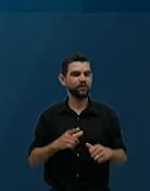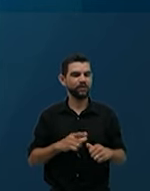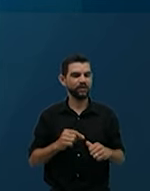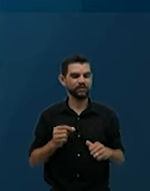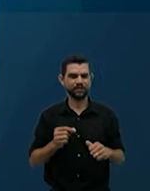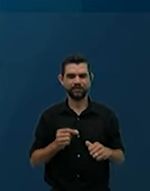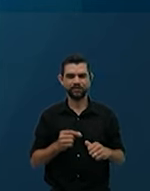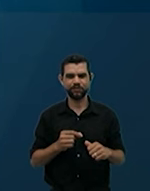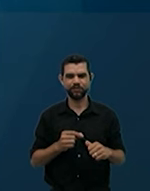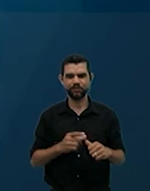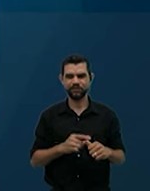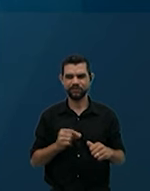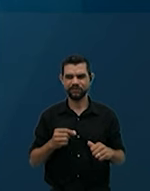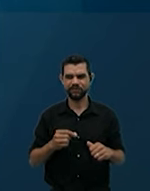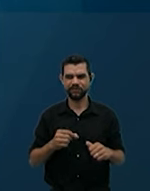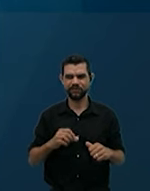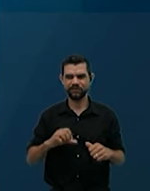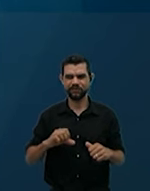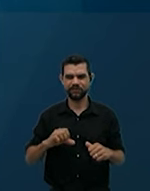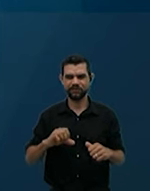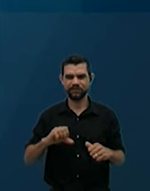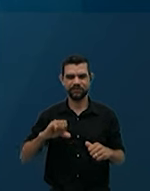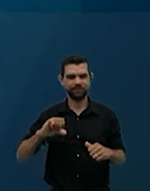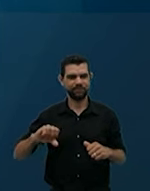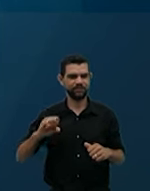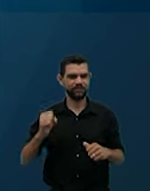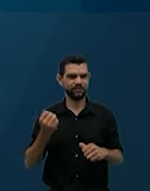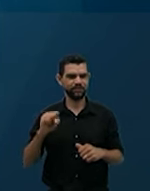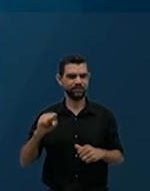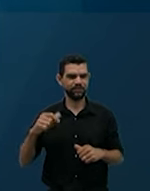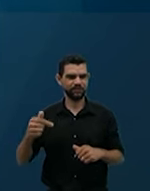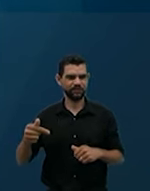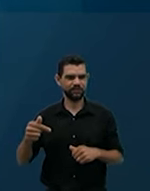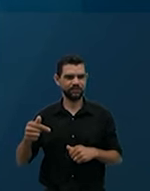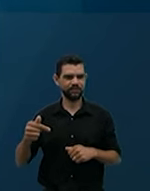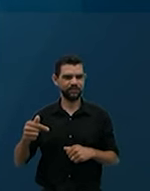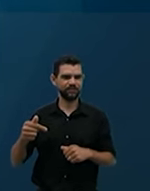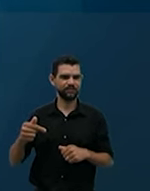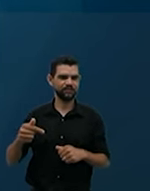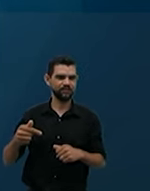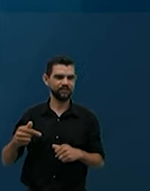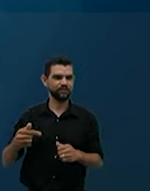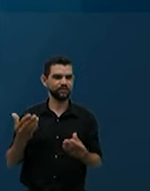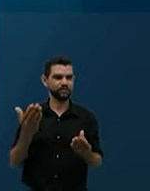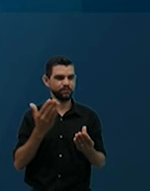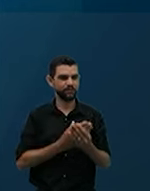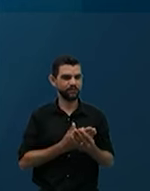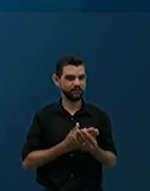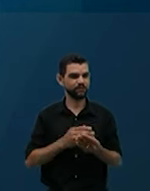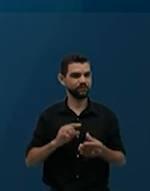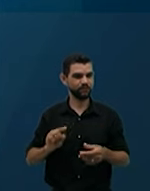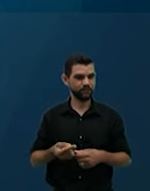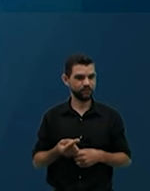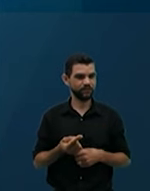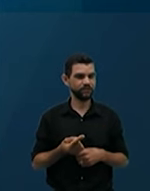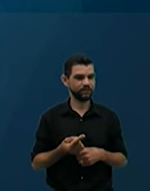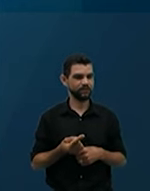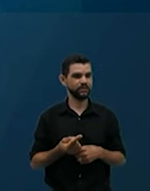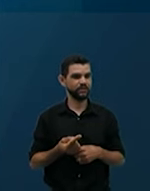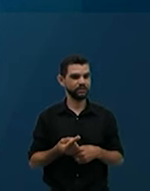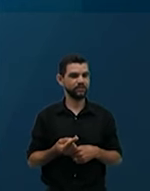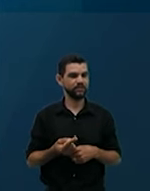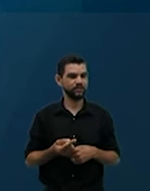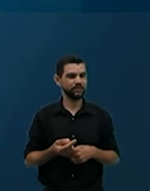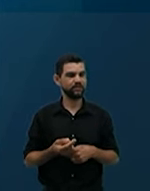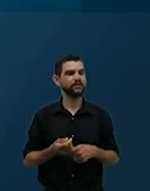que do acórdão que decidir RDR caberá recurso especial extraordinário conforme o caso, vírgula, e caberá também recurso